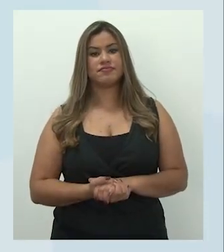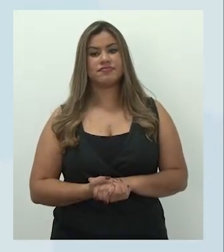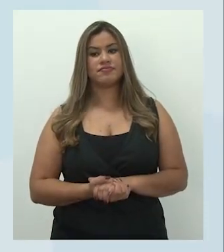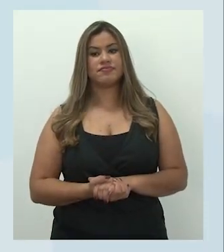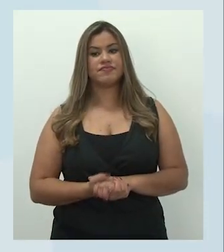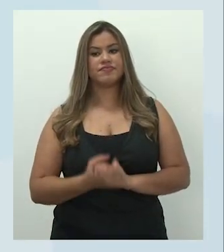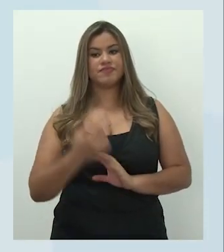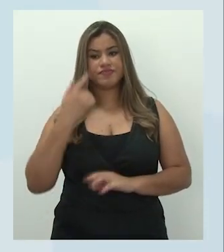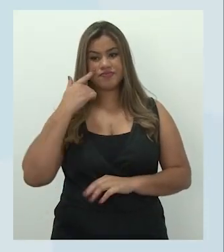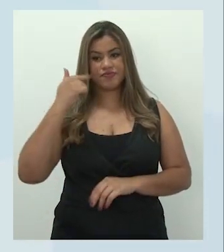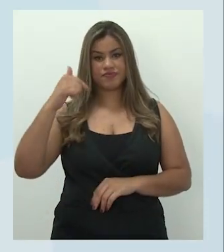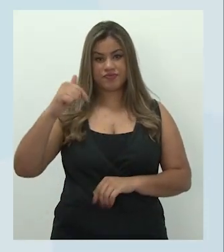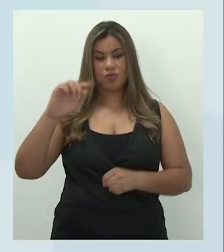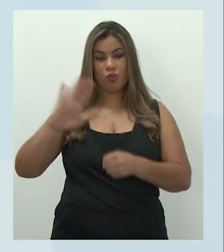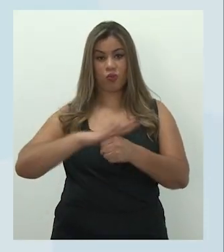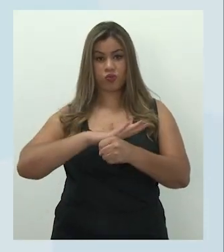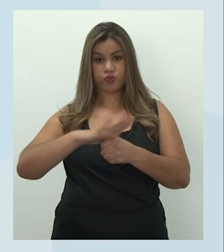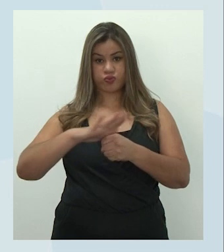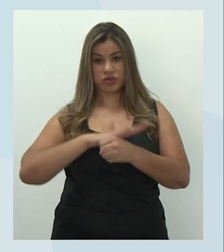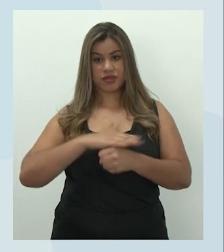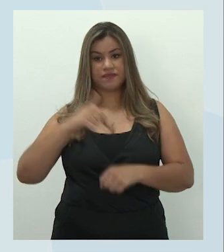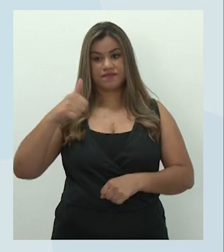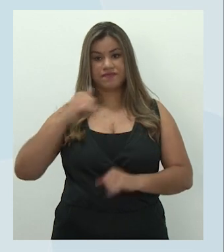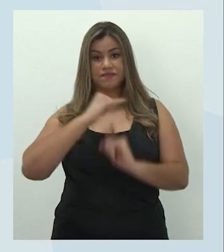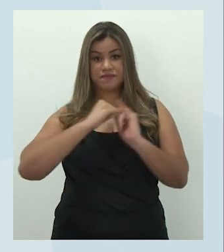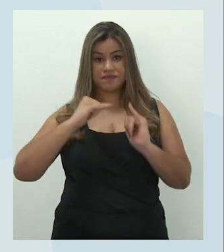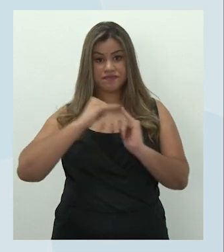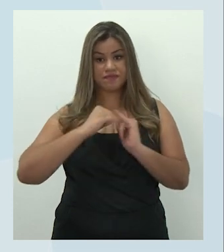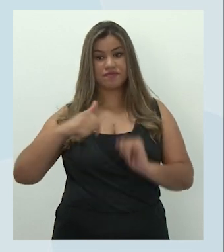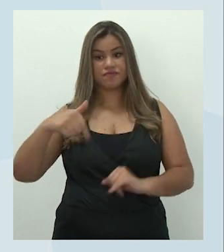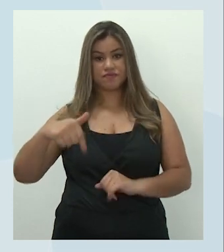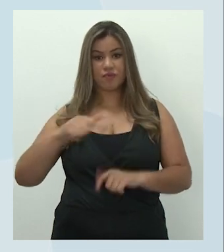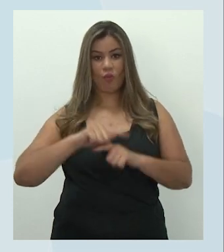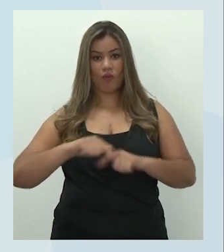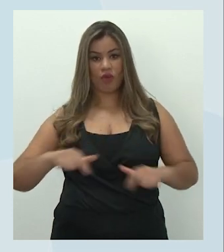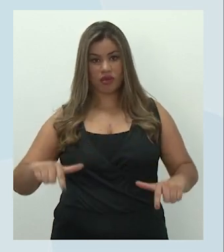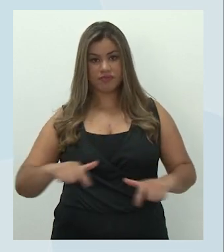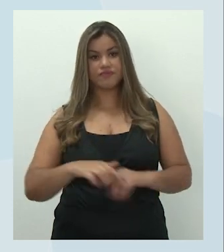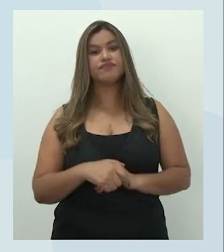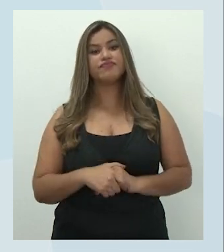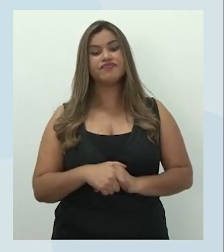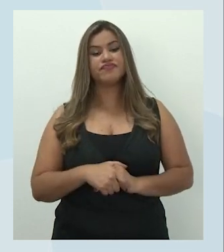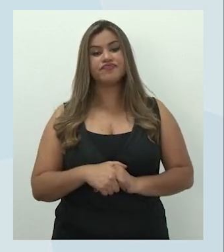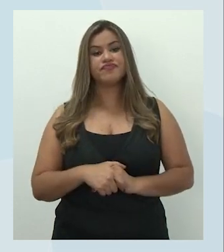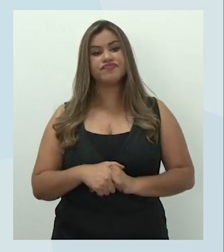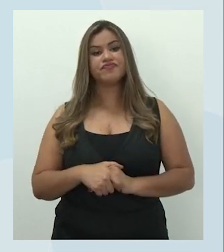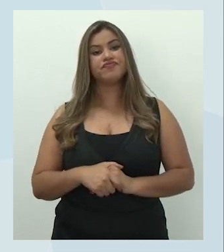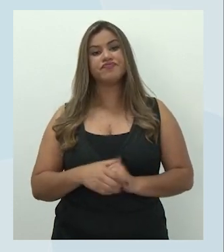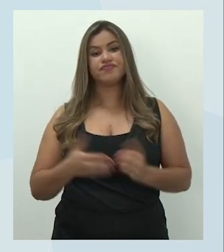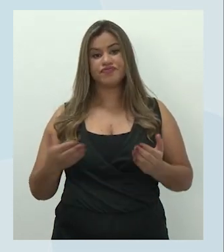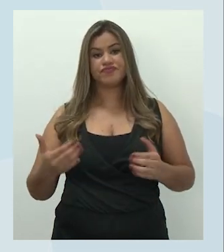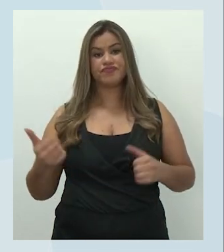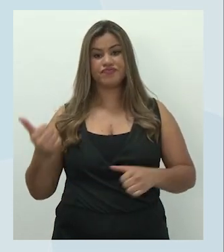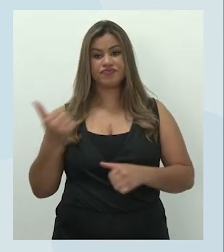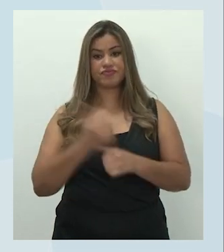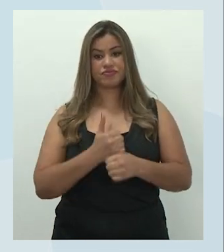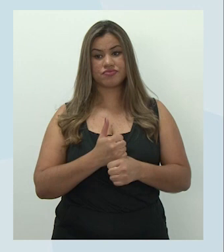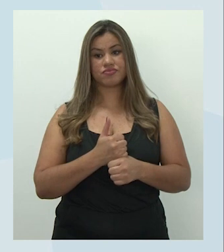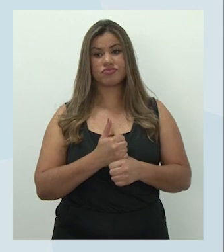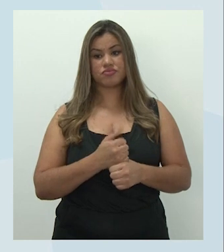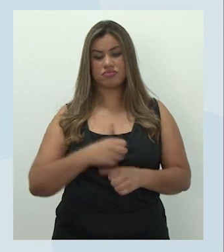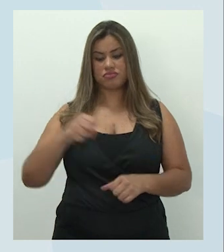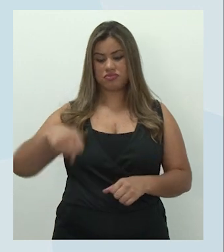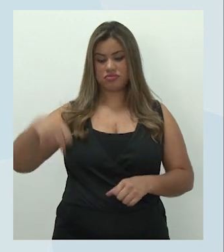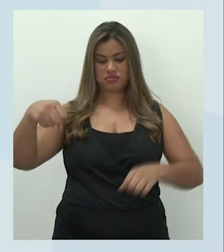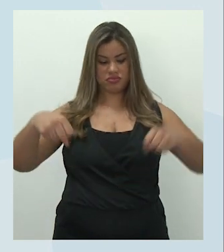Isso, então eu tenho 7 latas cheias, 7 latas pela metade e 7 vazias. Eu vou aqui separar por latas. Então, eu